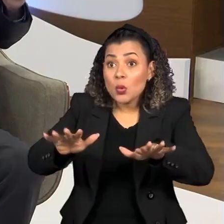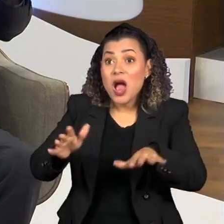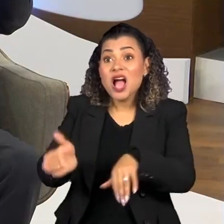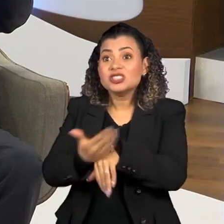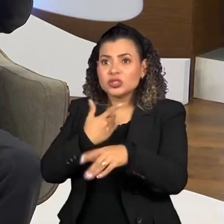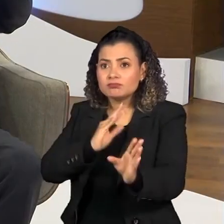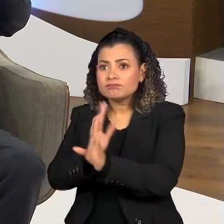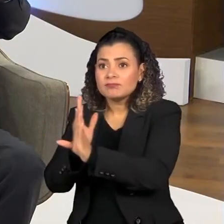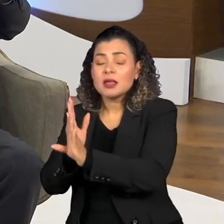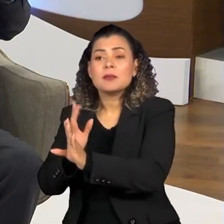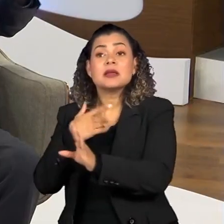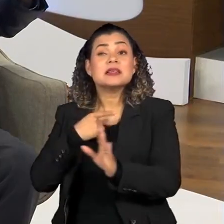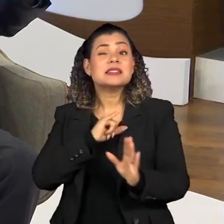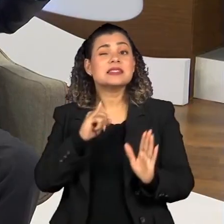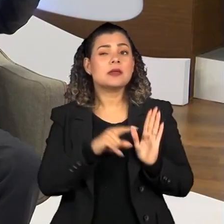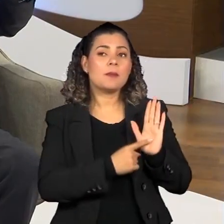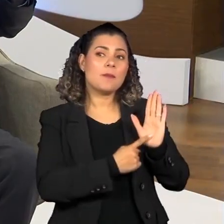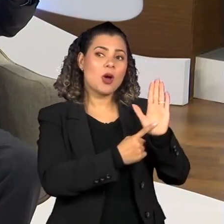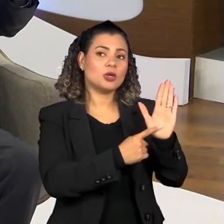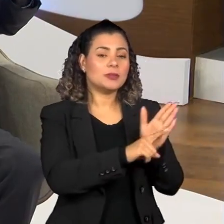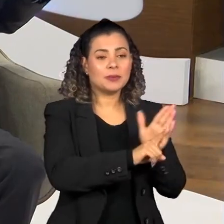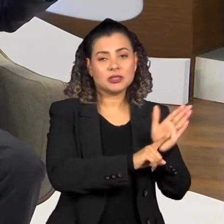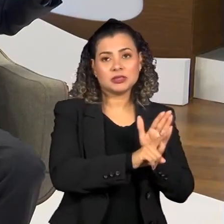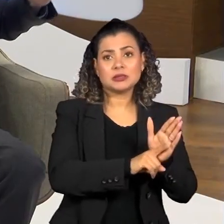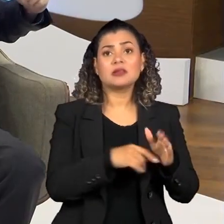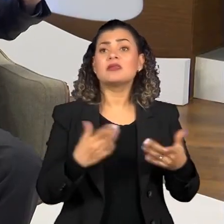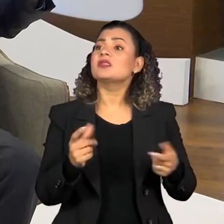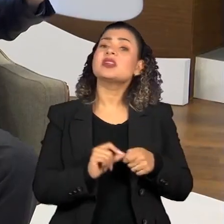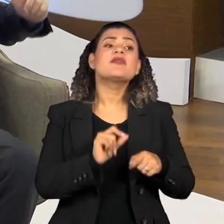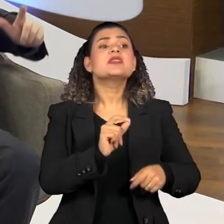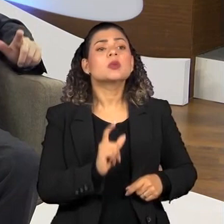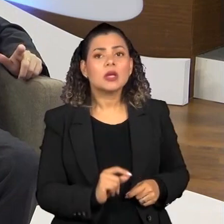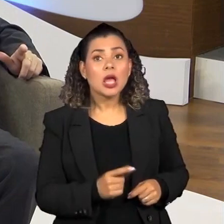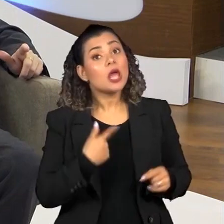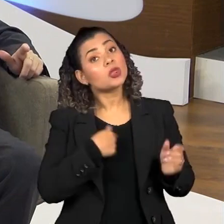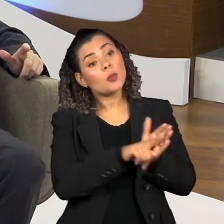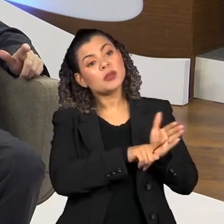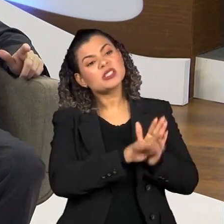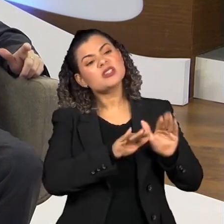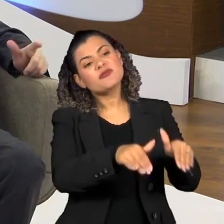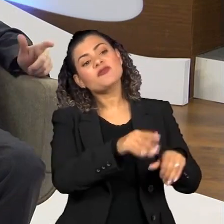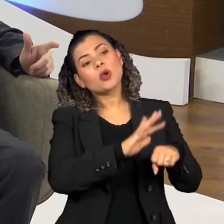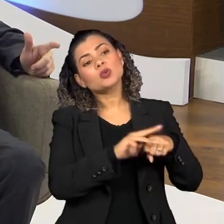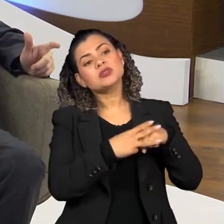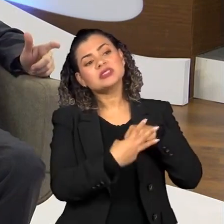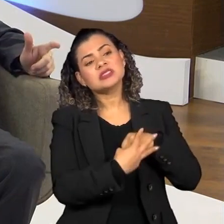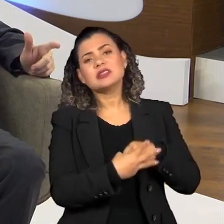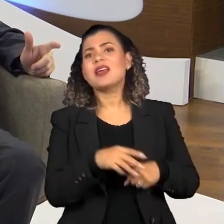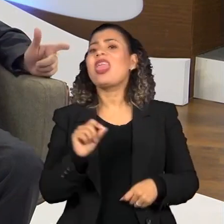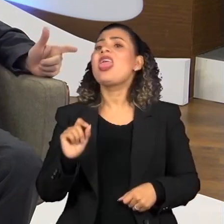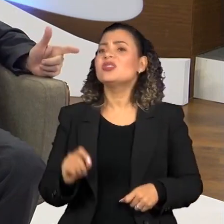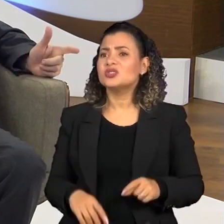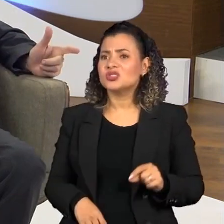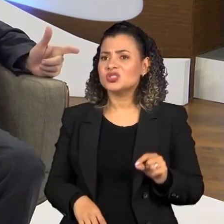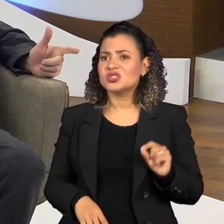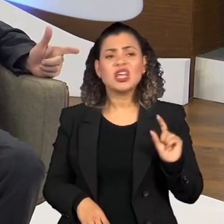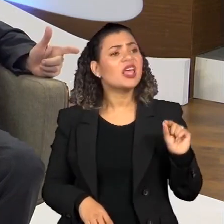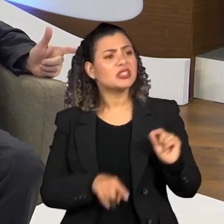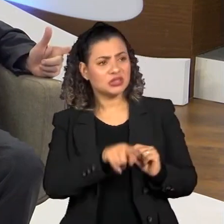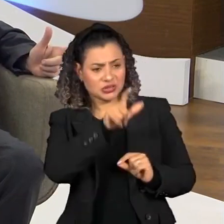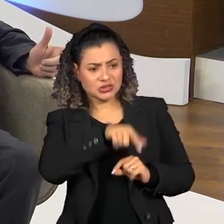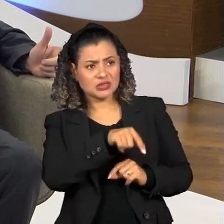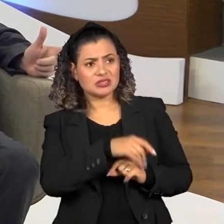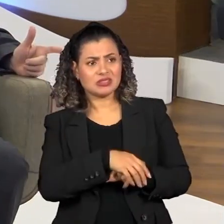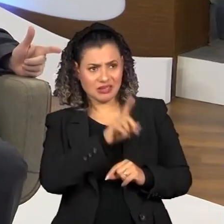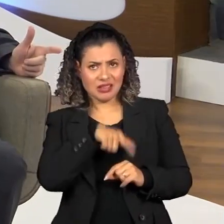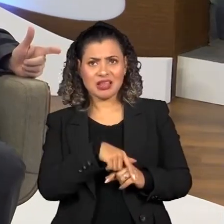se você mostra que está fazendo ou pesquisador diz o que que você está fazendo então pesquisa sobre Zika vai falar bom o que que é isso esse cara é